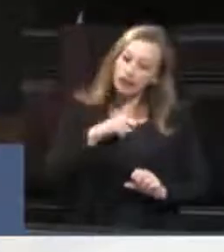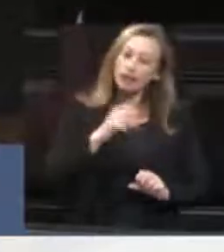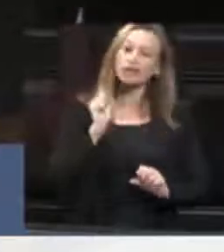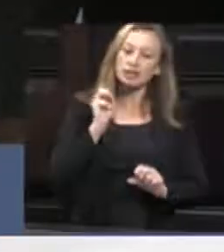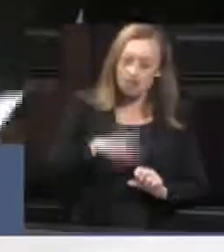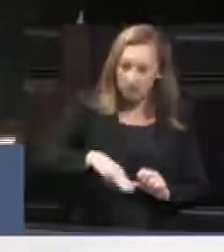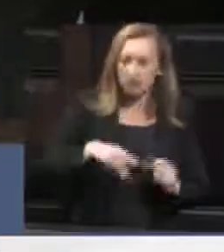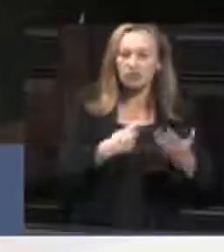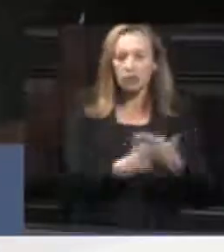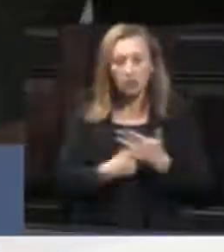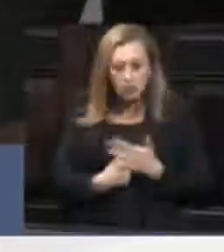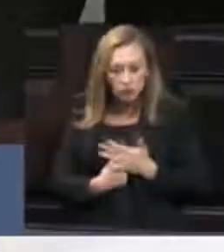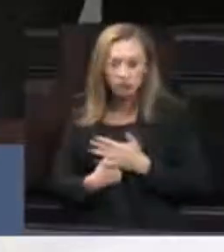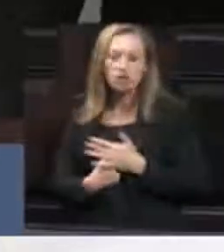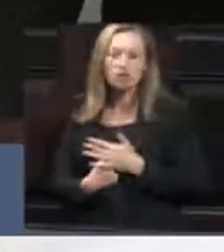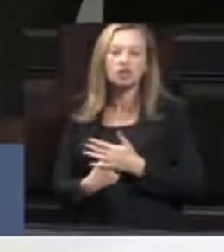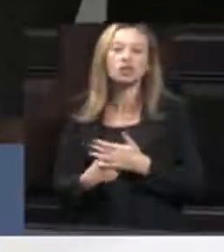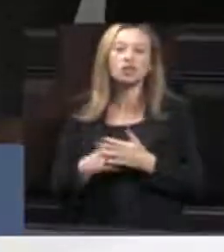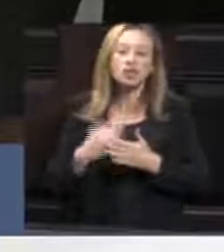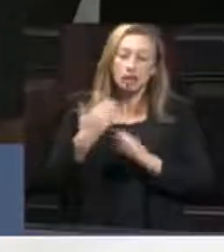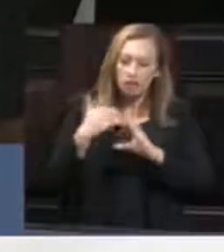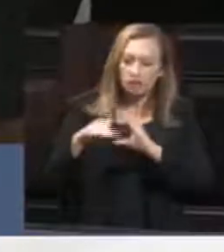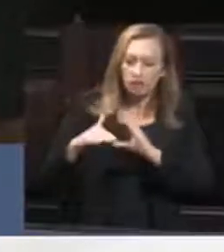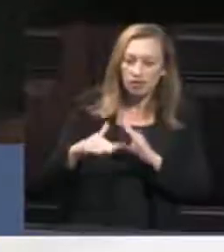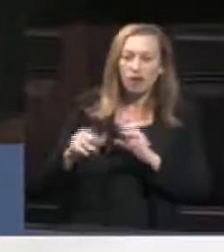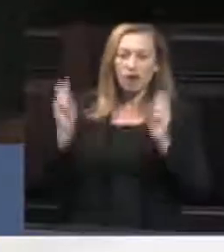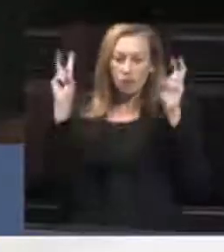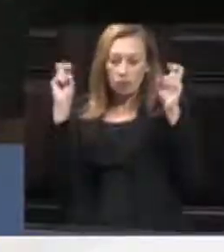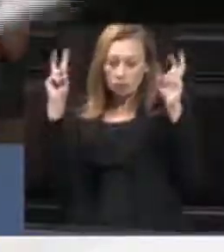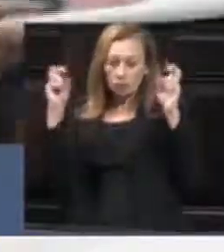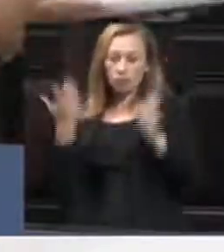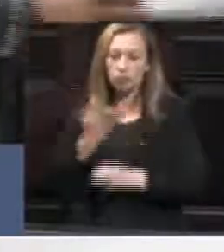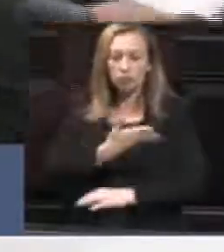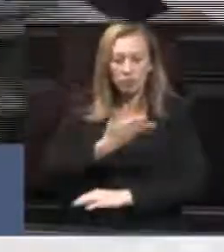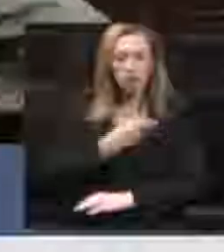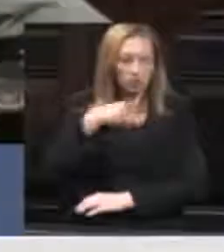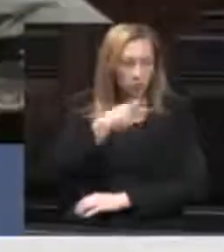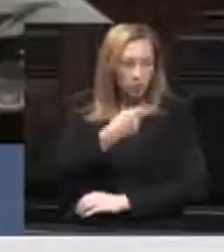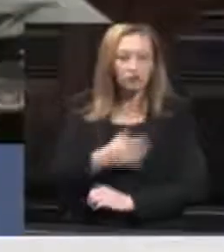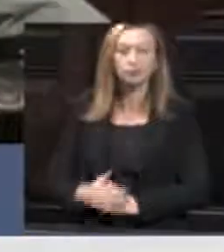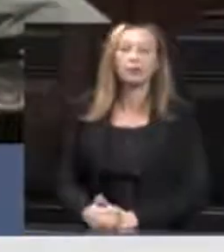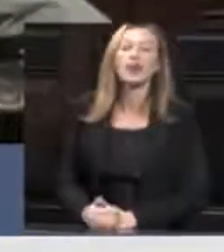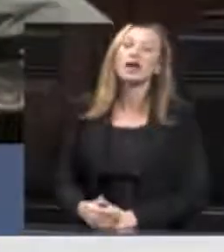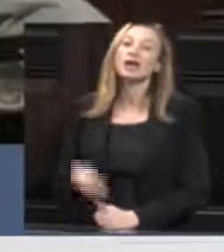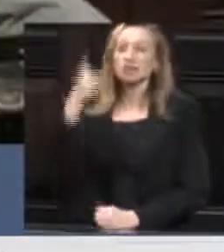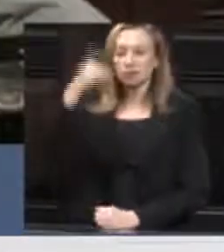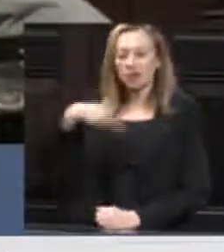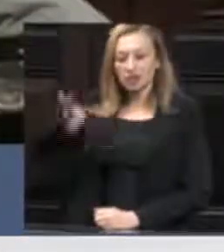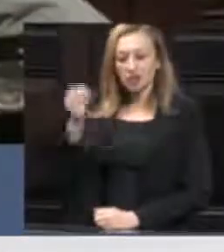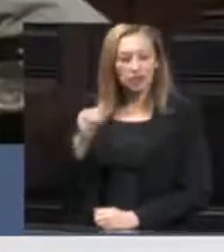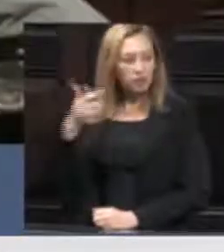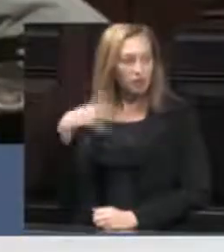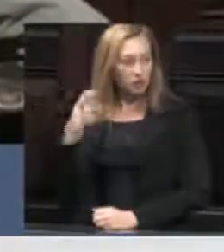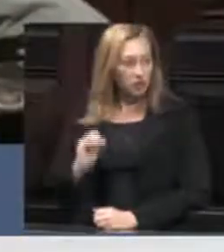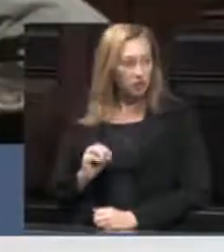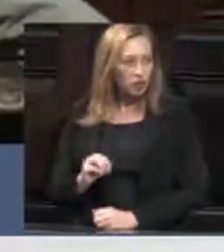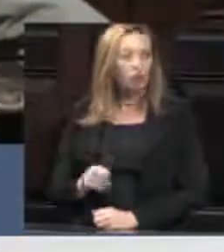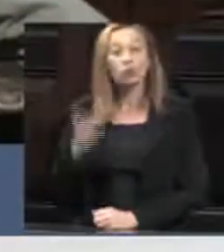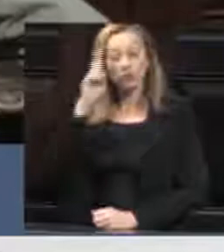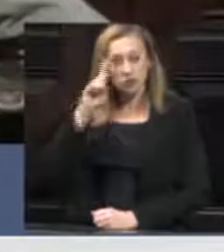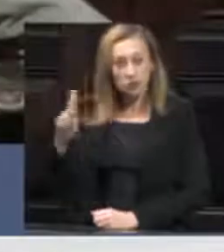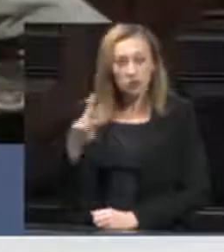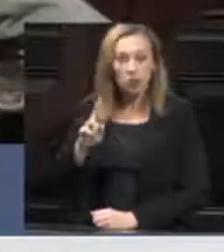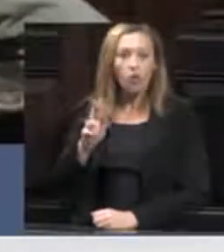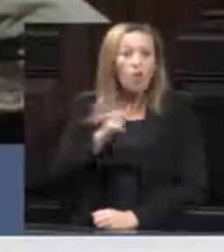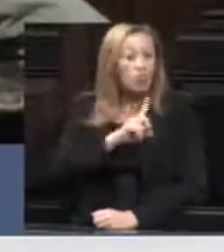enviar a matéria que Vossa Excelência tão brilhantemente defende. Deputado Márcio Pacheco, o senhor não ouviu a